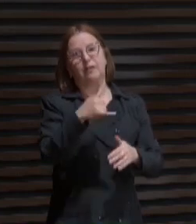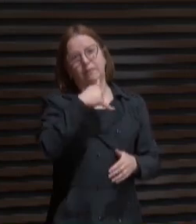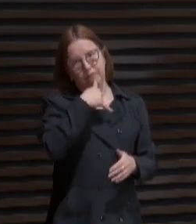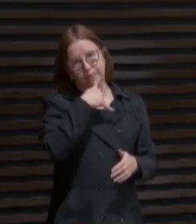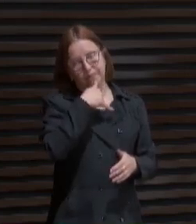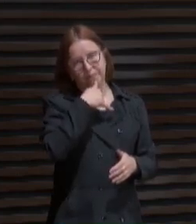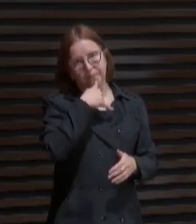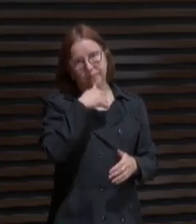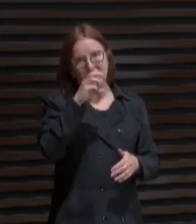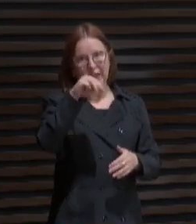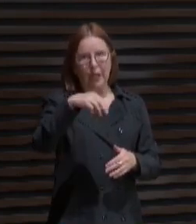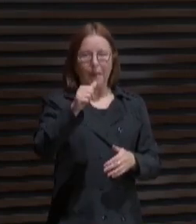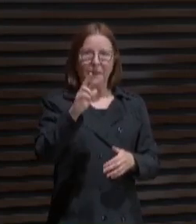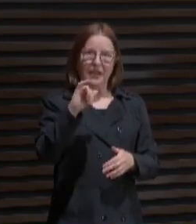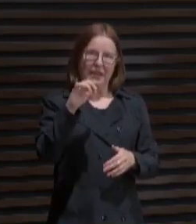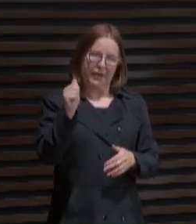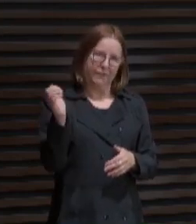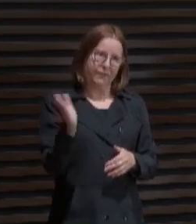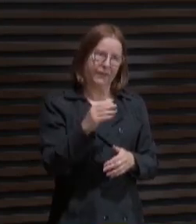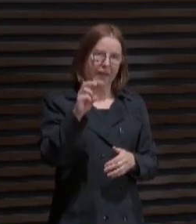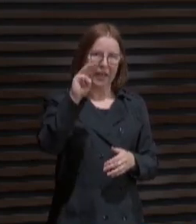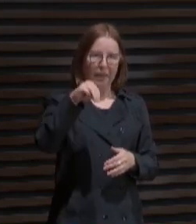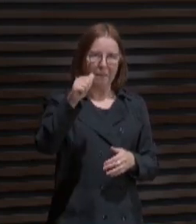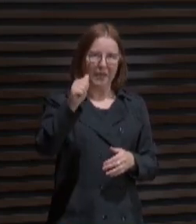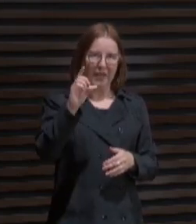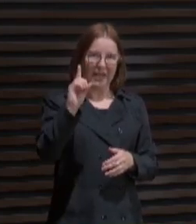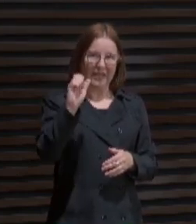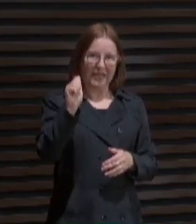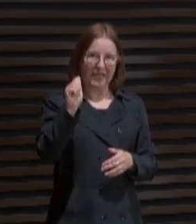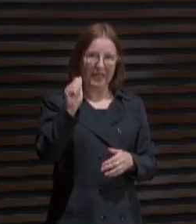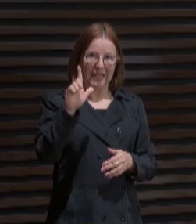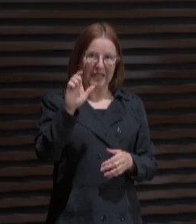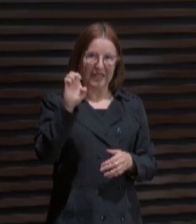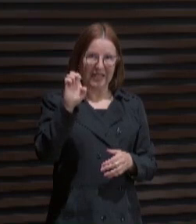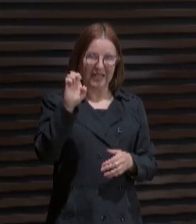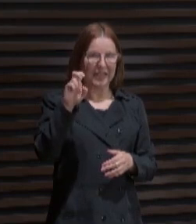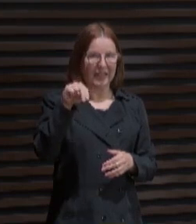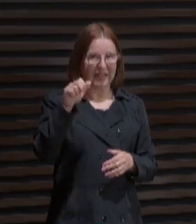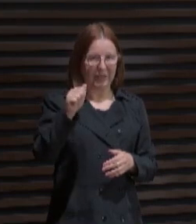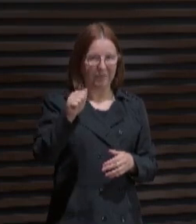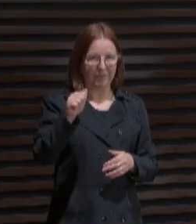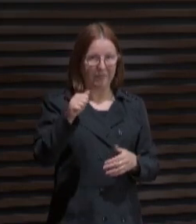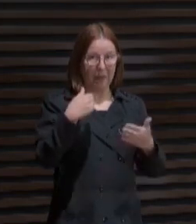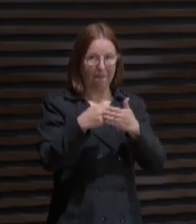Maria Madalena permanecia junto ao túmulo, chorando.